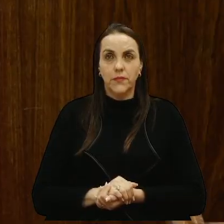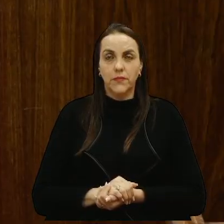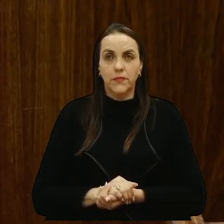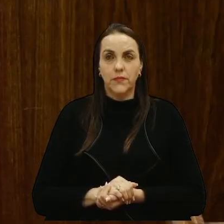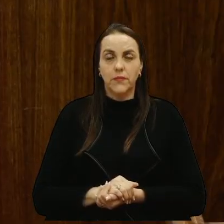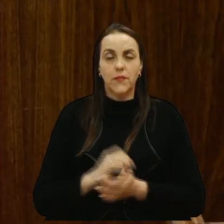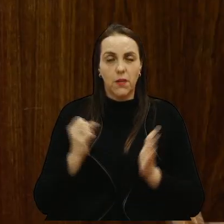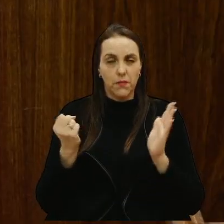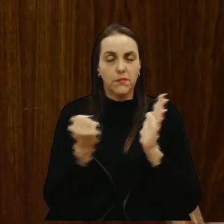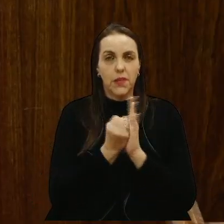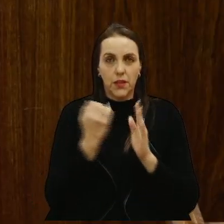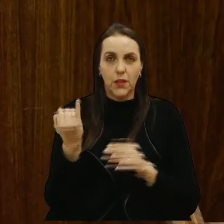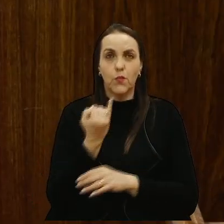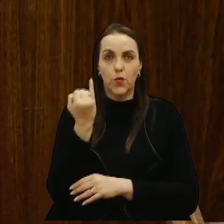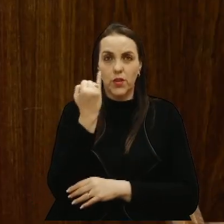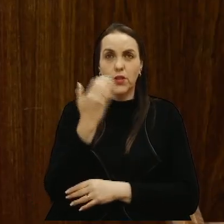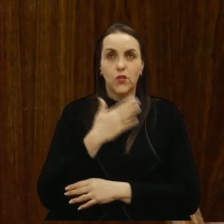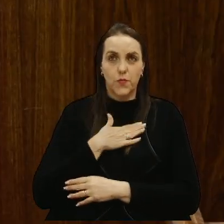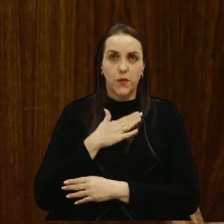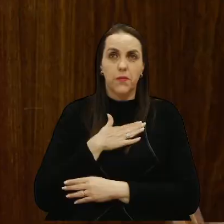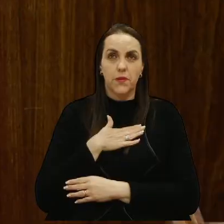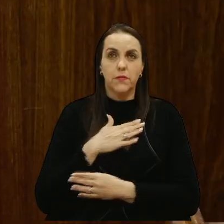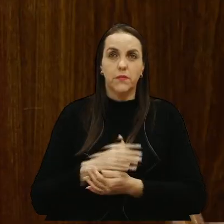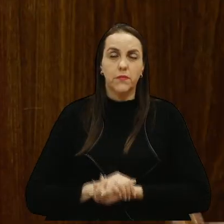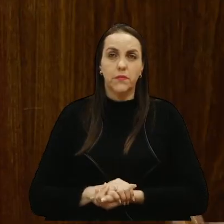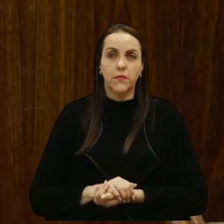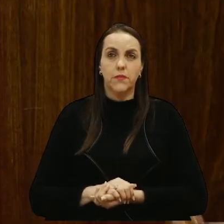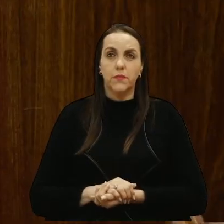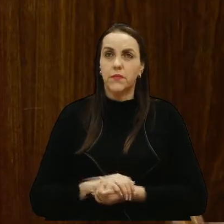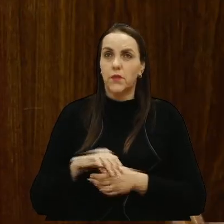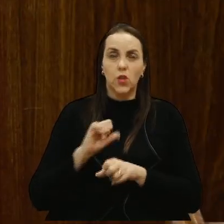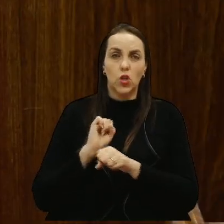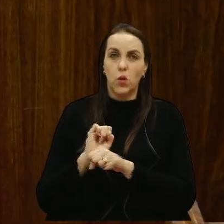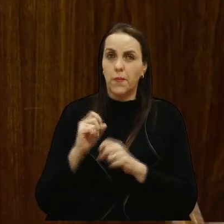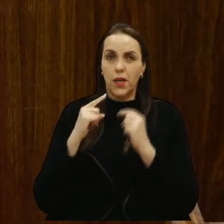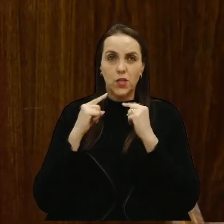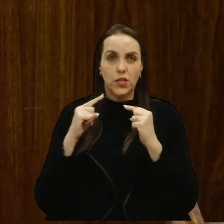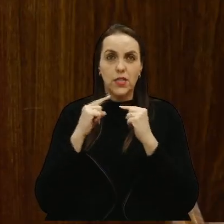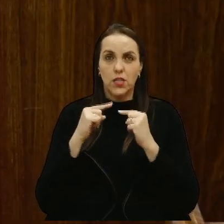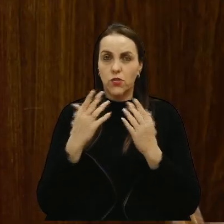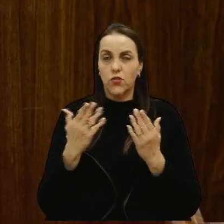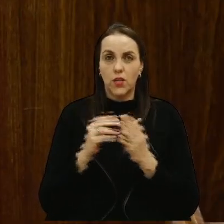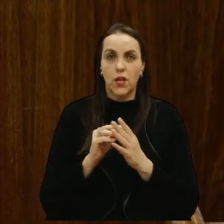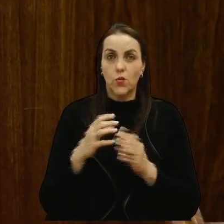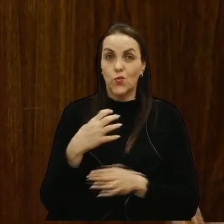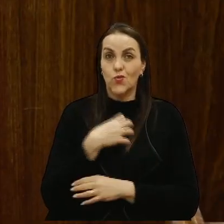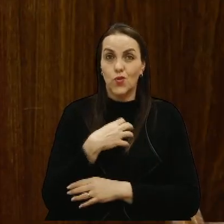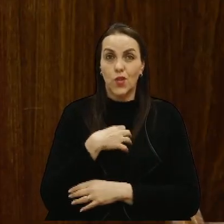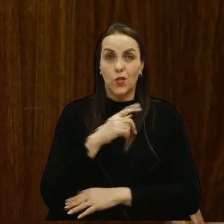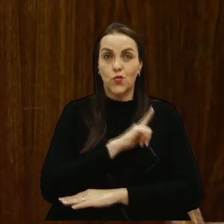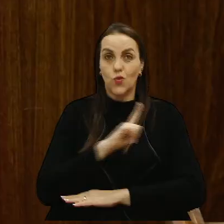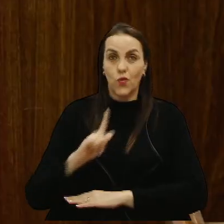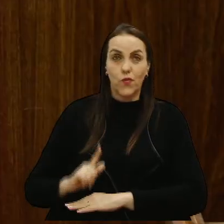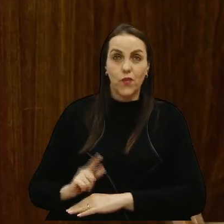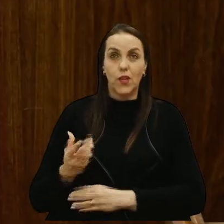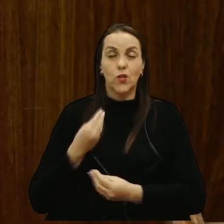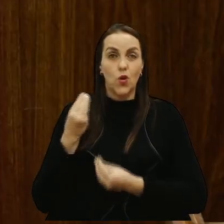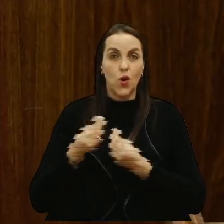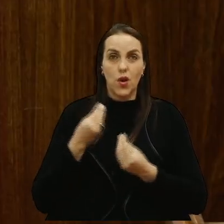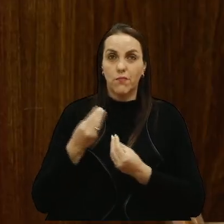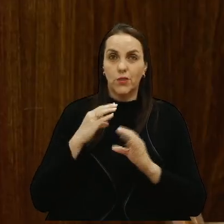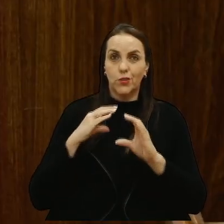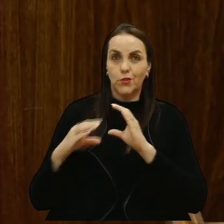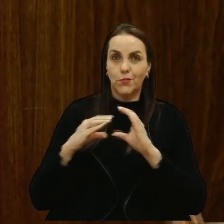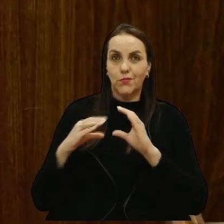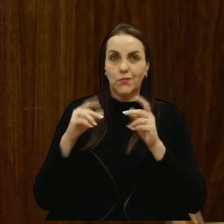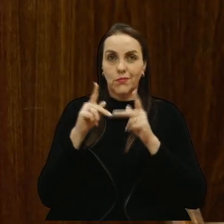simbólico para mim, porque eu não paro de fazer críticas à forma como esse governo se comunica com